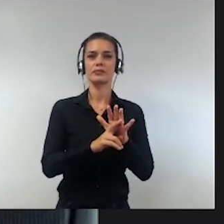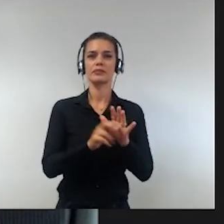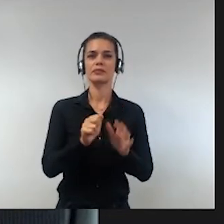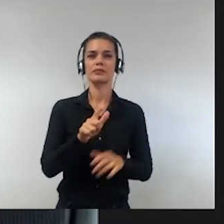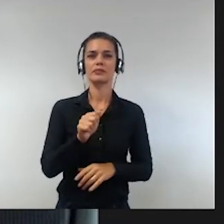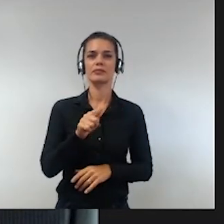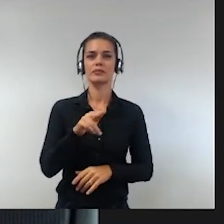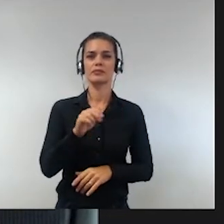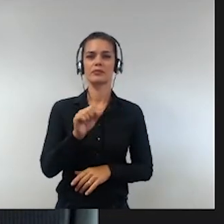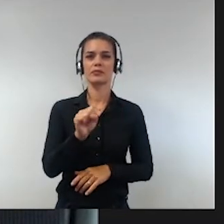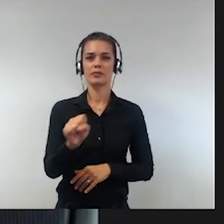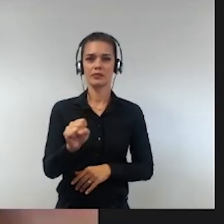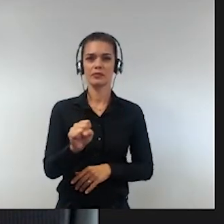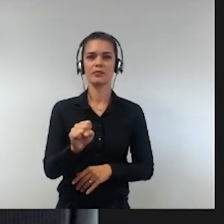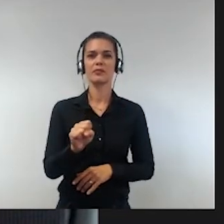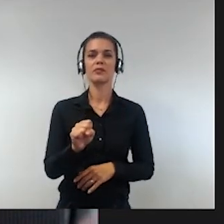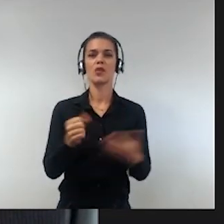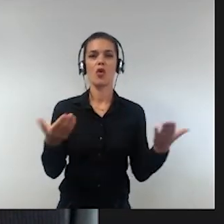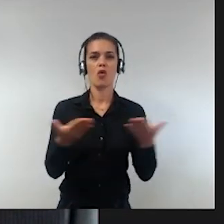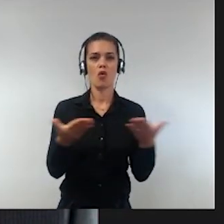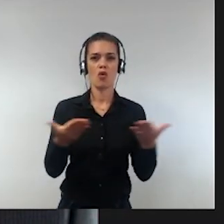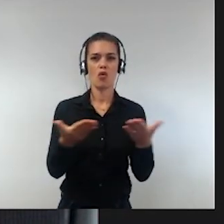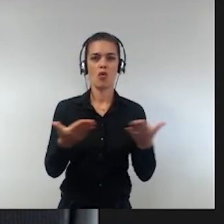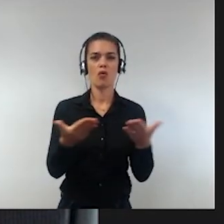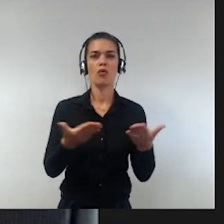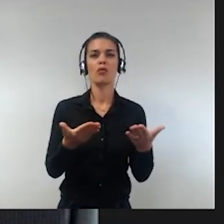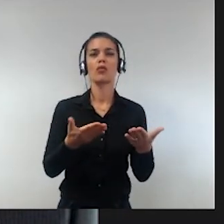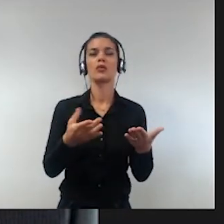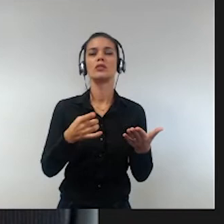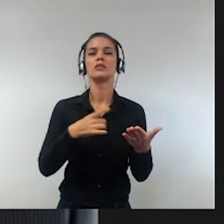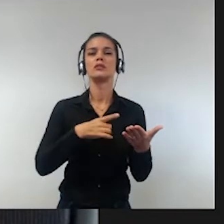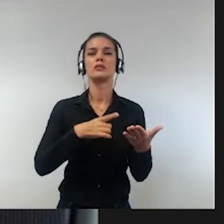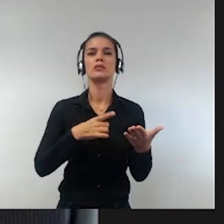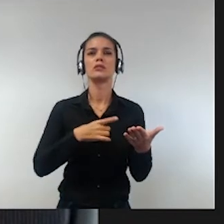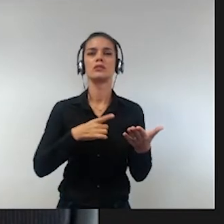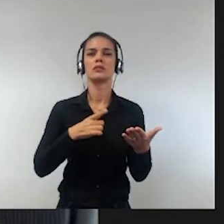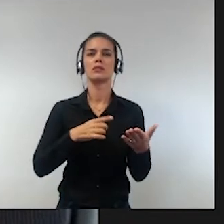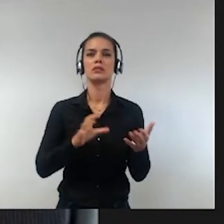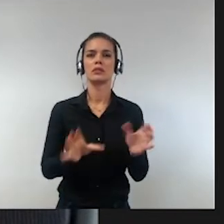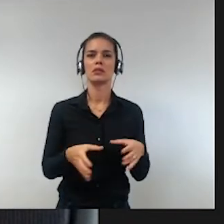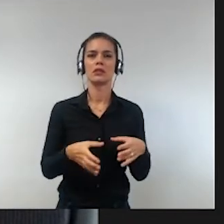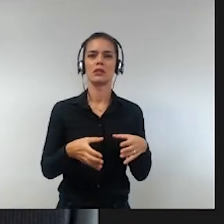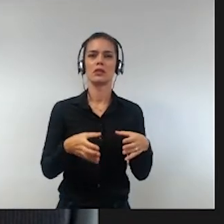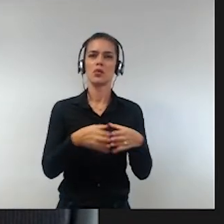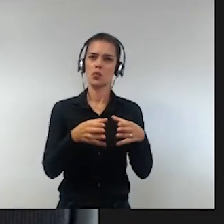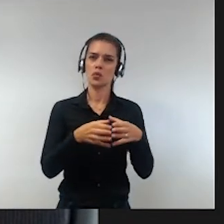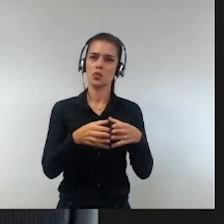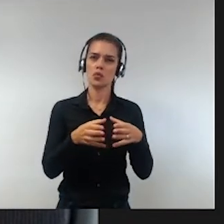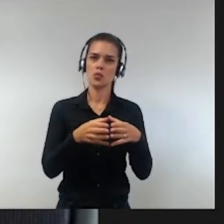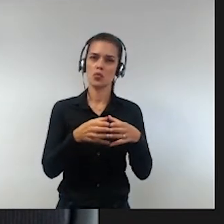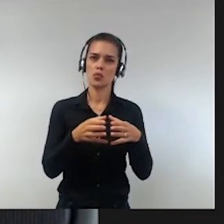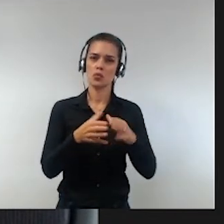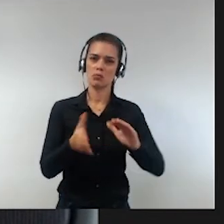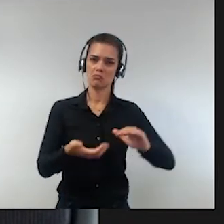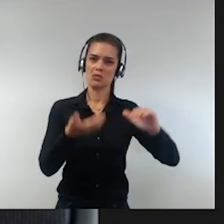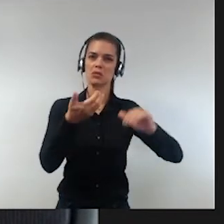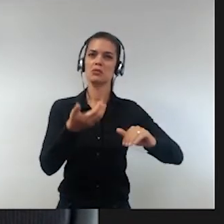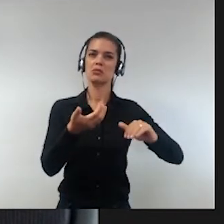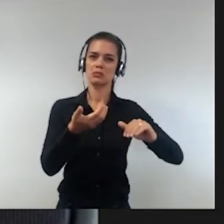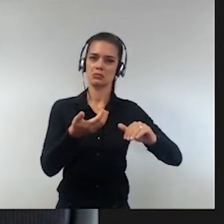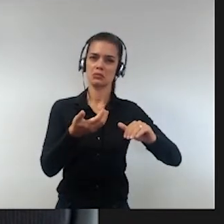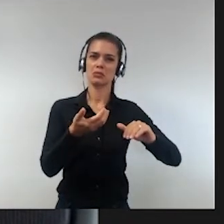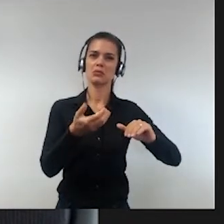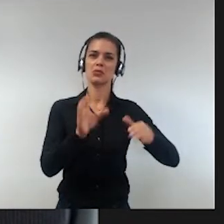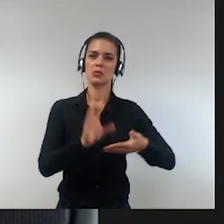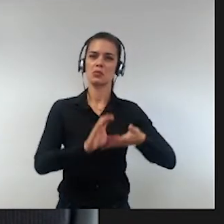Max Beltrão, que hoje comanda, inclusive, uma frente parlamentar de proteção e defesa dos animais, né? Meus